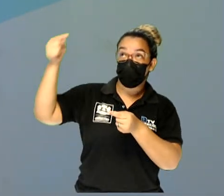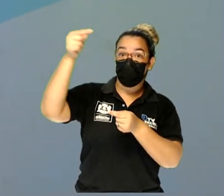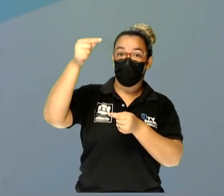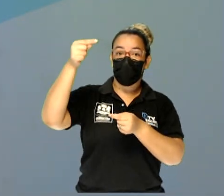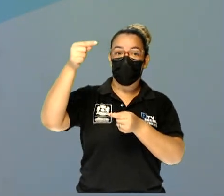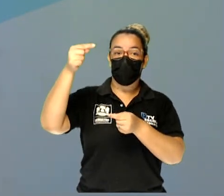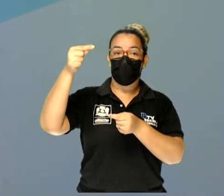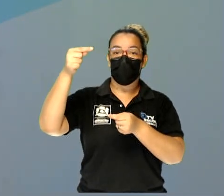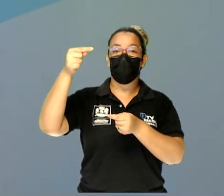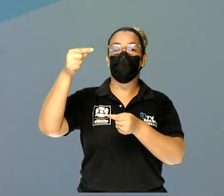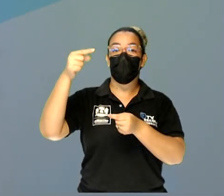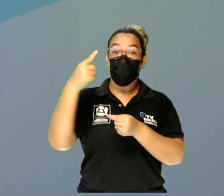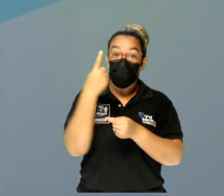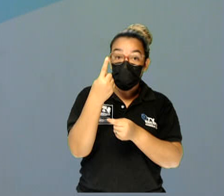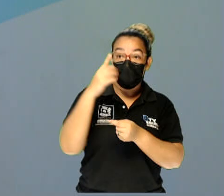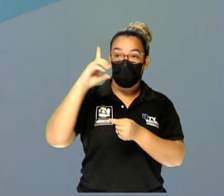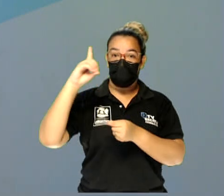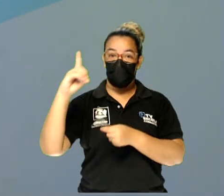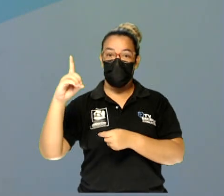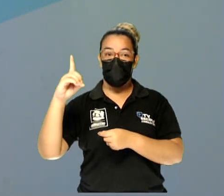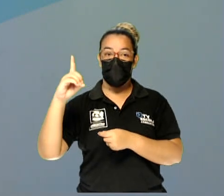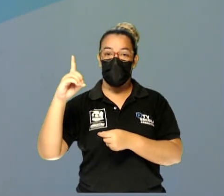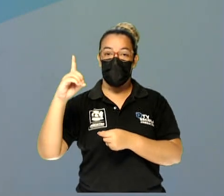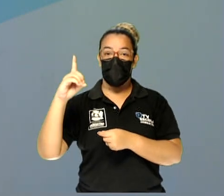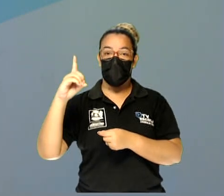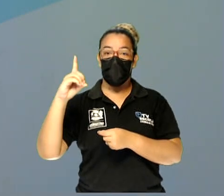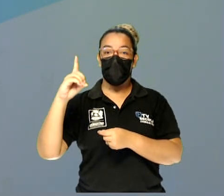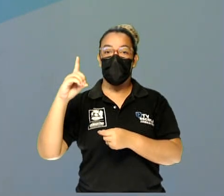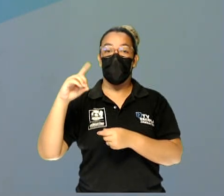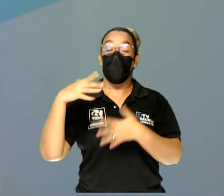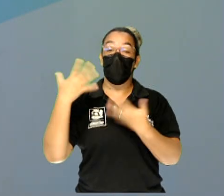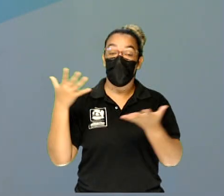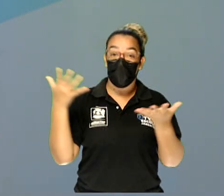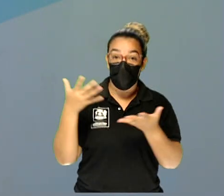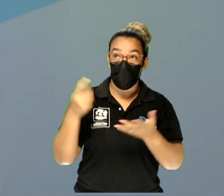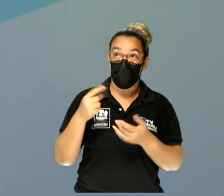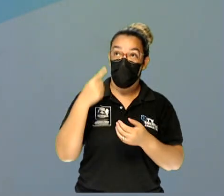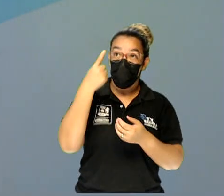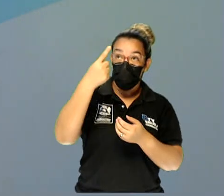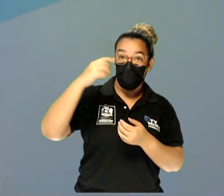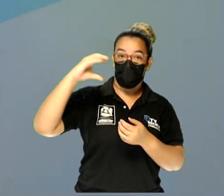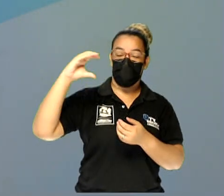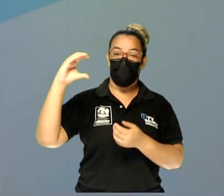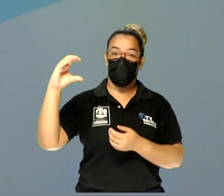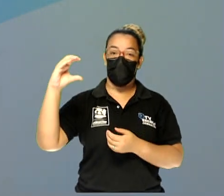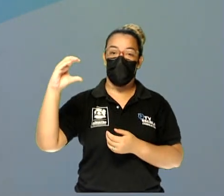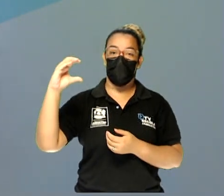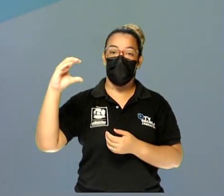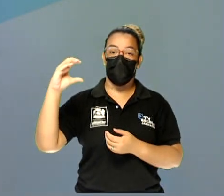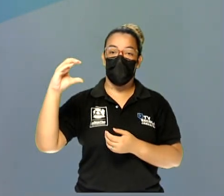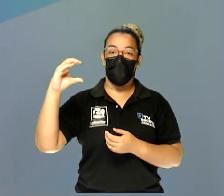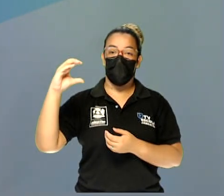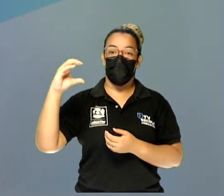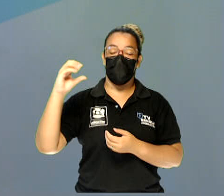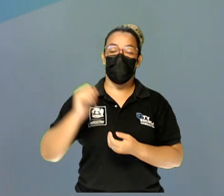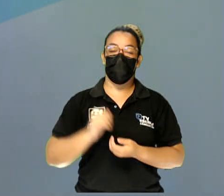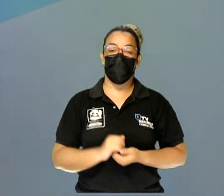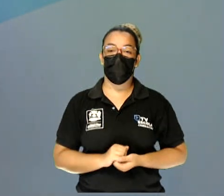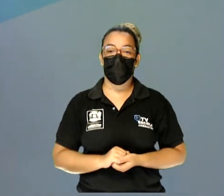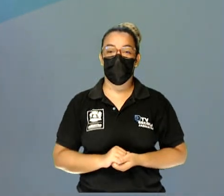aqui, é uma dezena. E nesse outro caso foi uma centena, que foi um agrupamento de 10